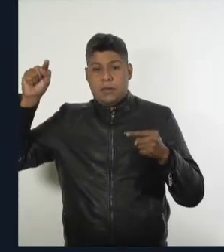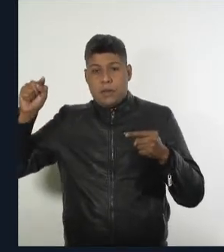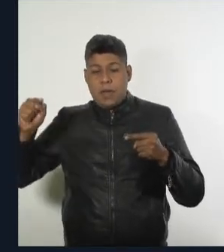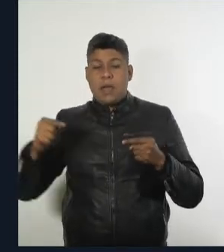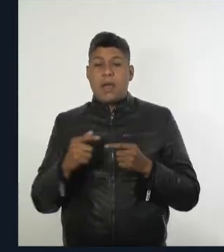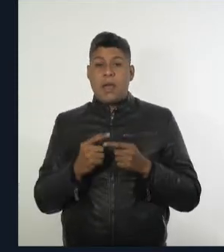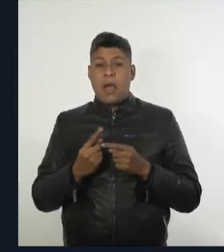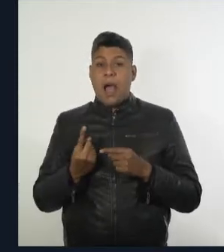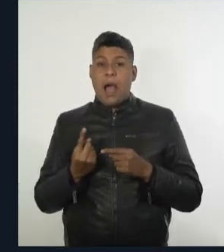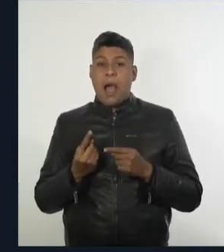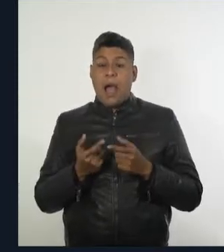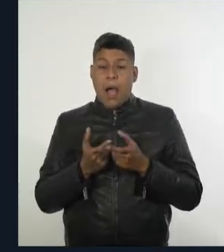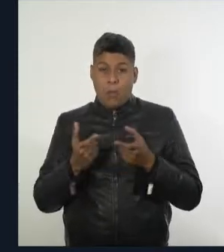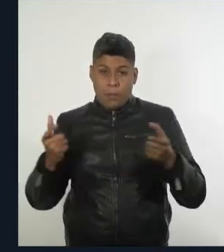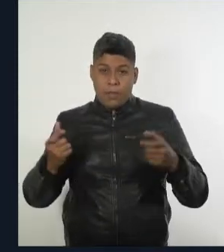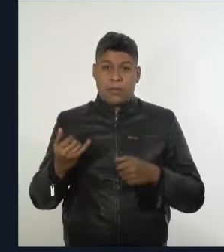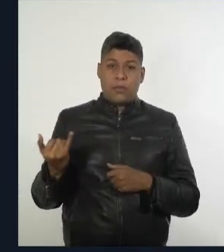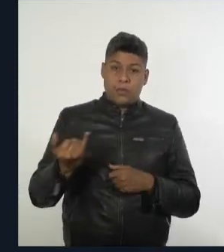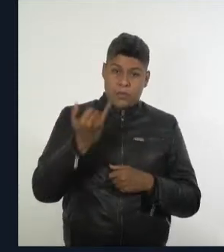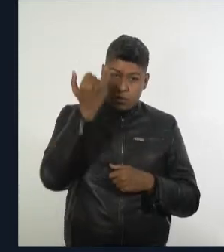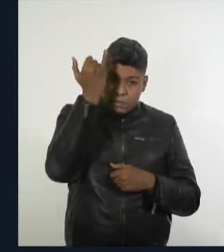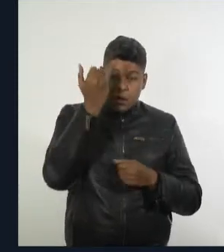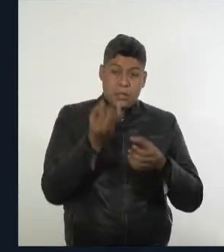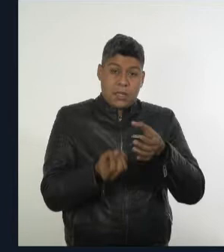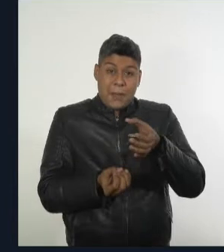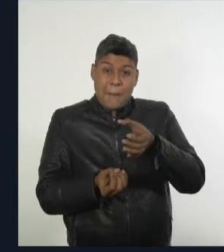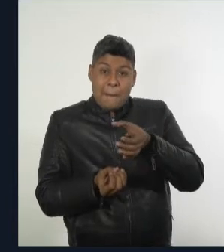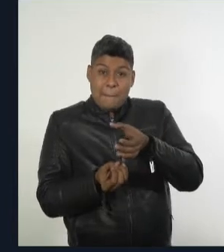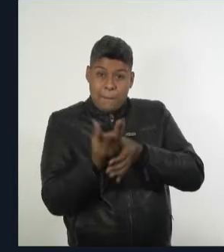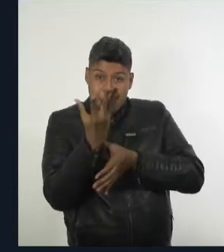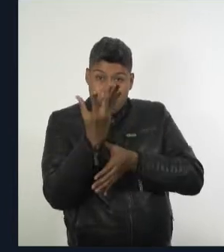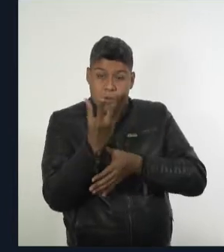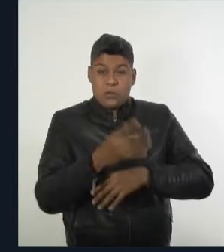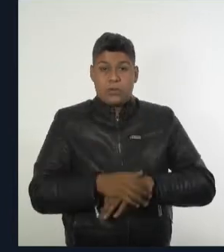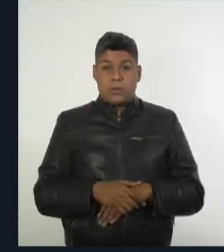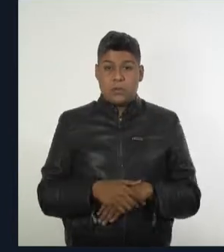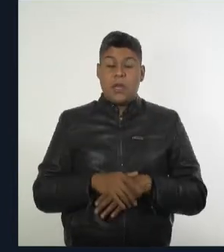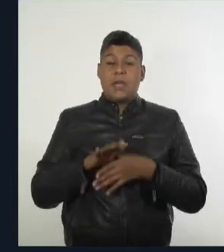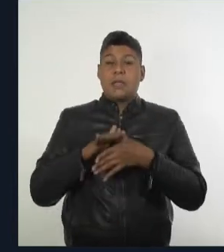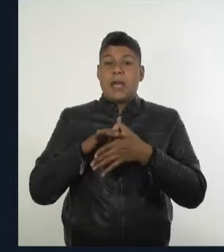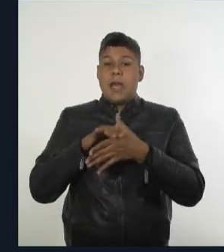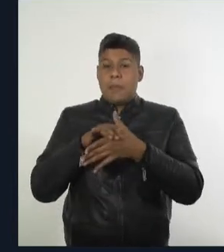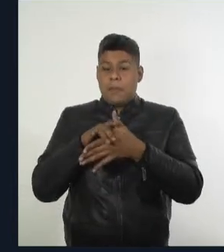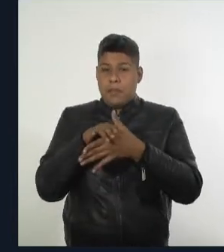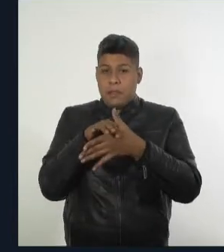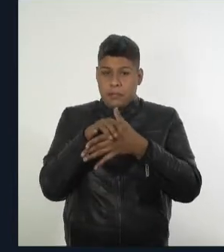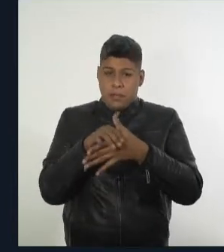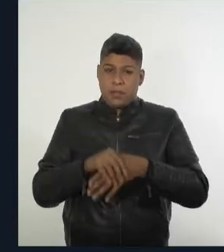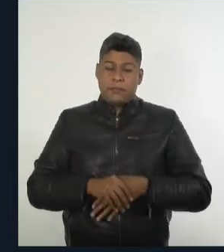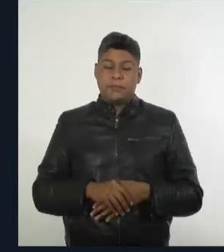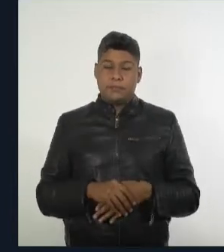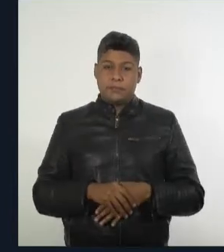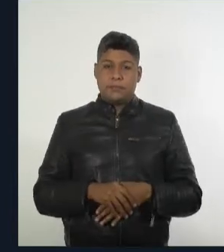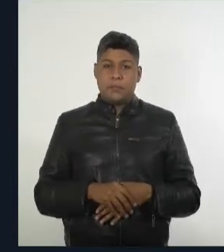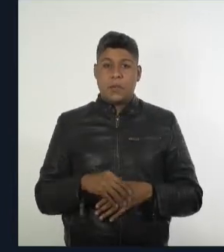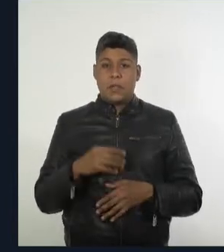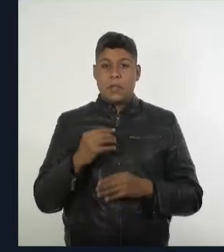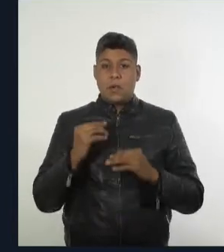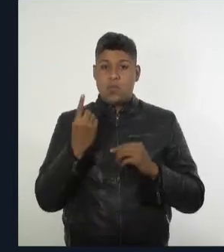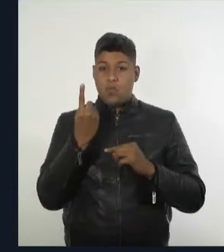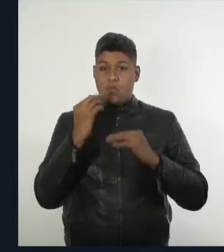momento importante, que é o número de reprodução da epidemia, acima de